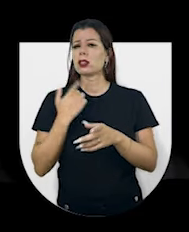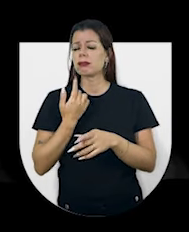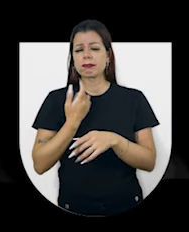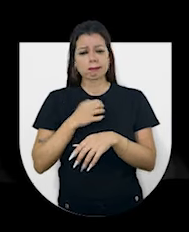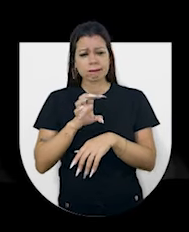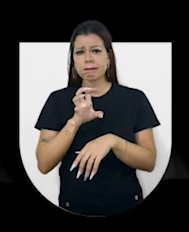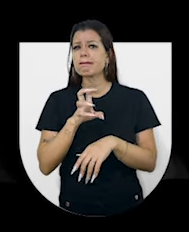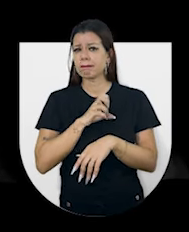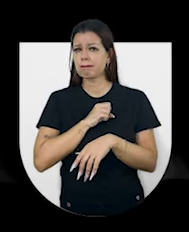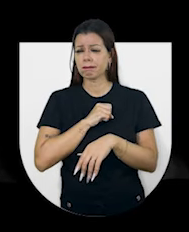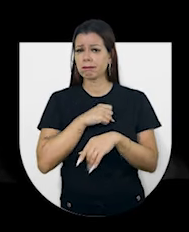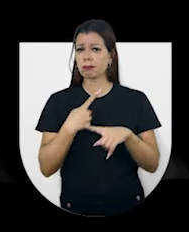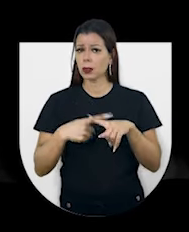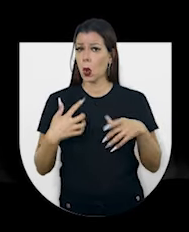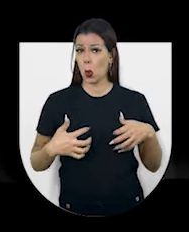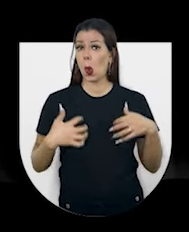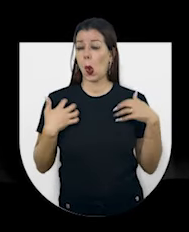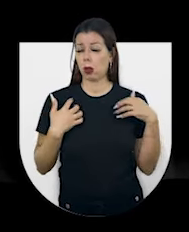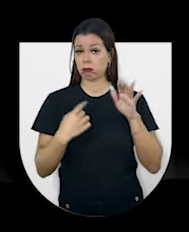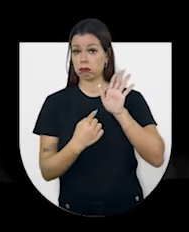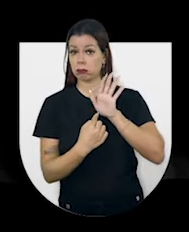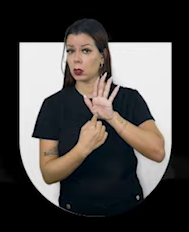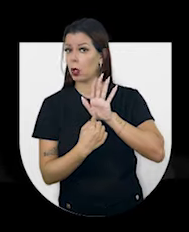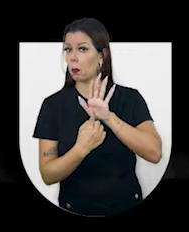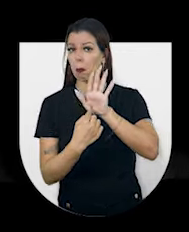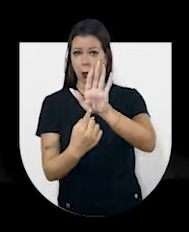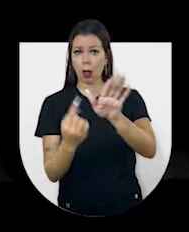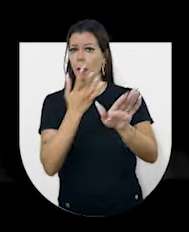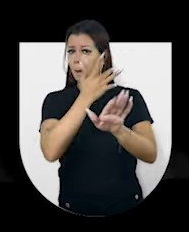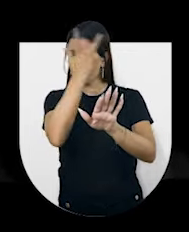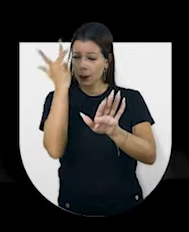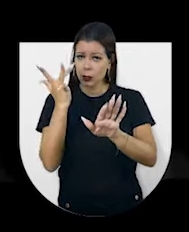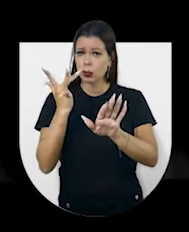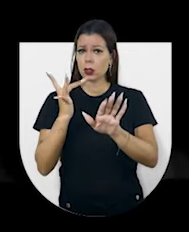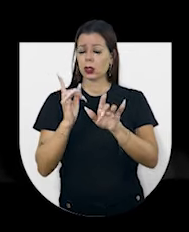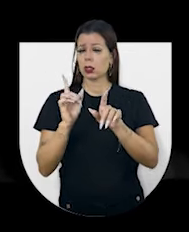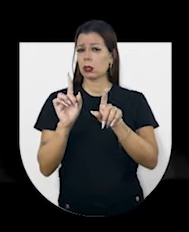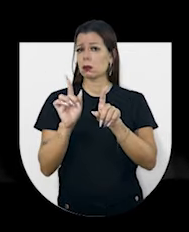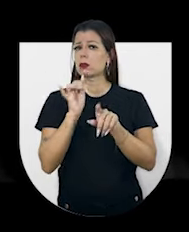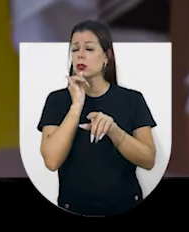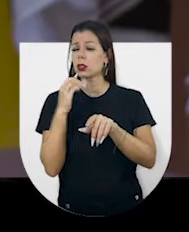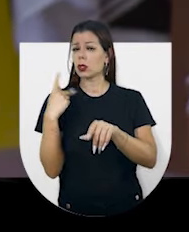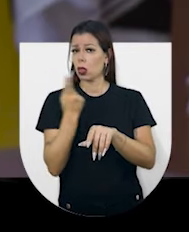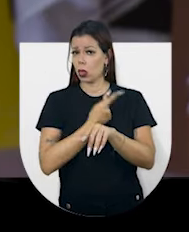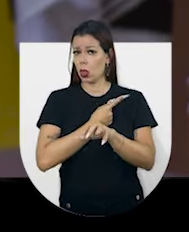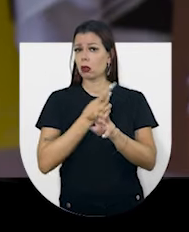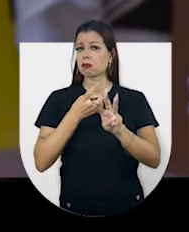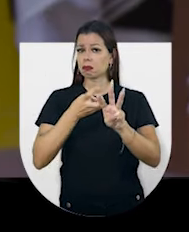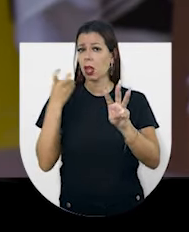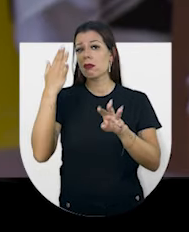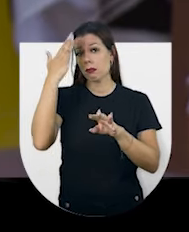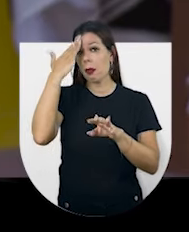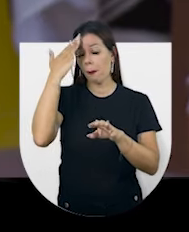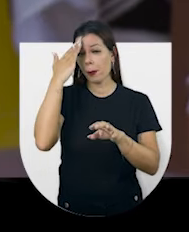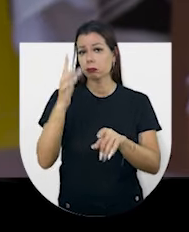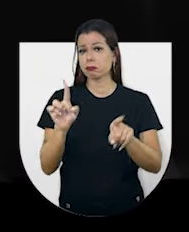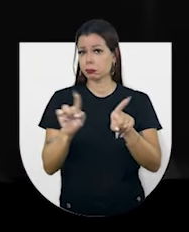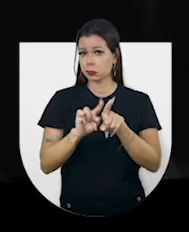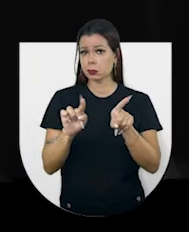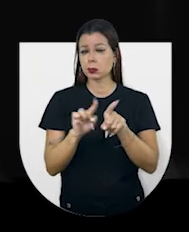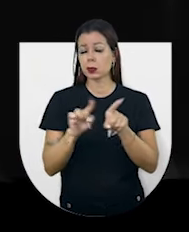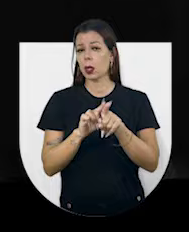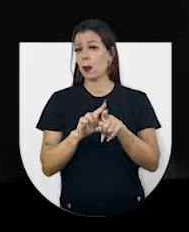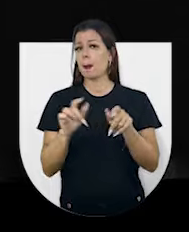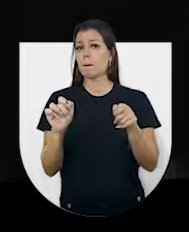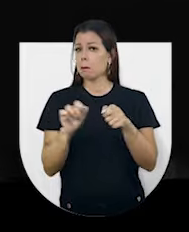muito gratificante também, porque tipo, assim, é uma honra para mim tipo, mostrar para as pessoas, né, que a gente indígena sabe também